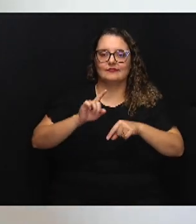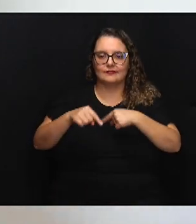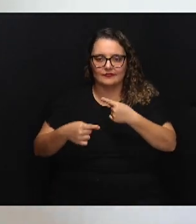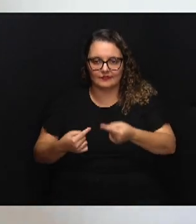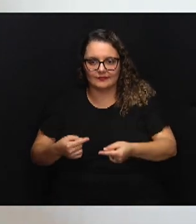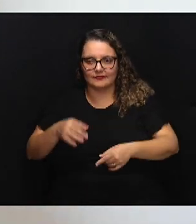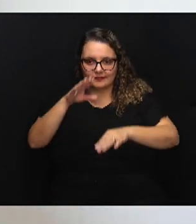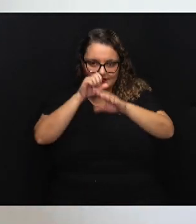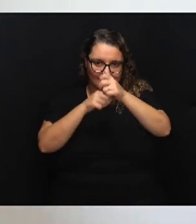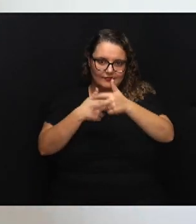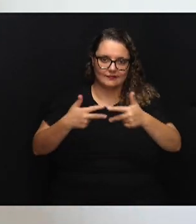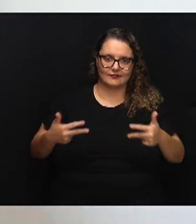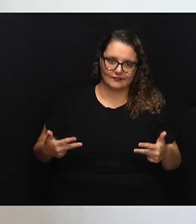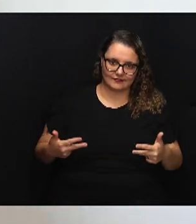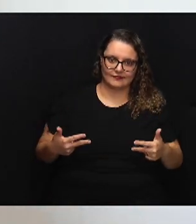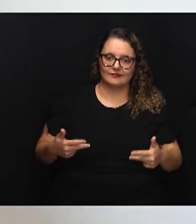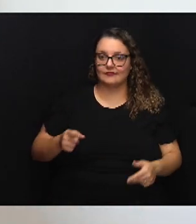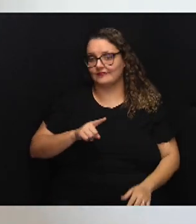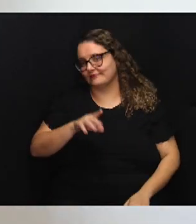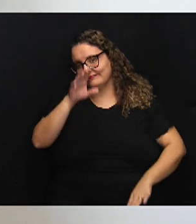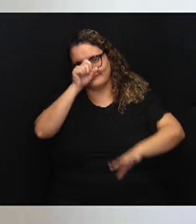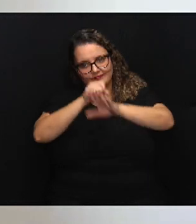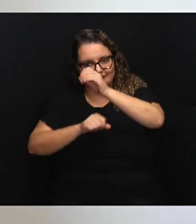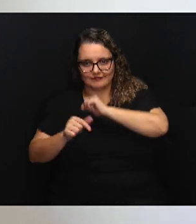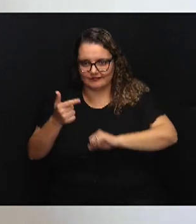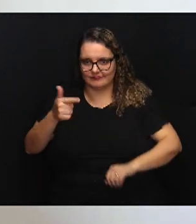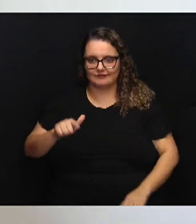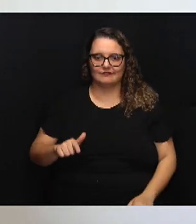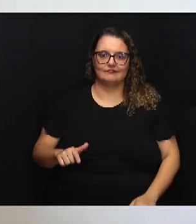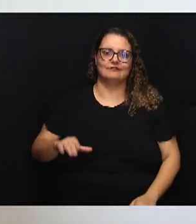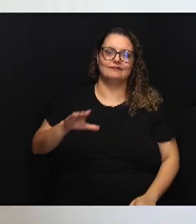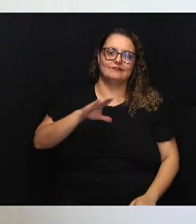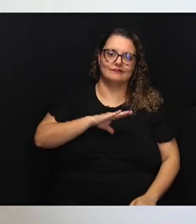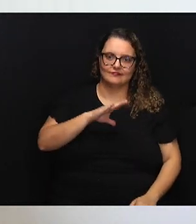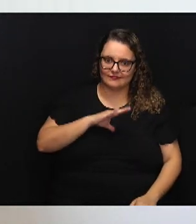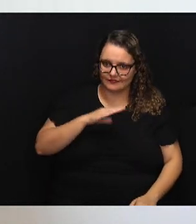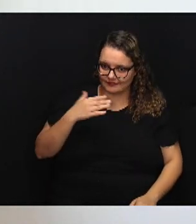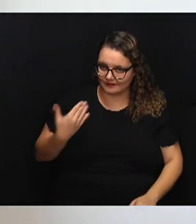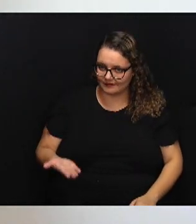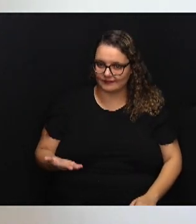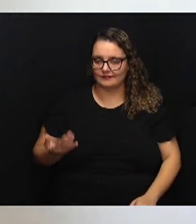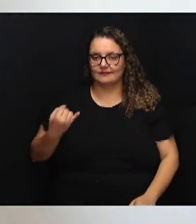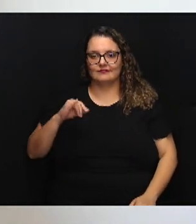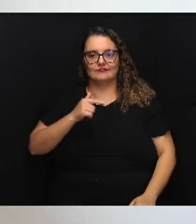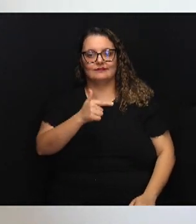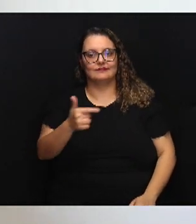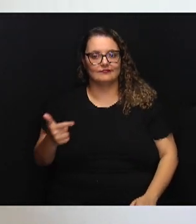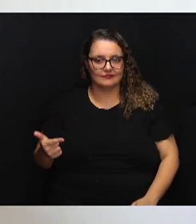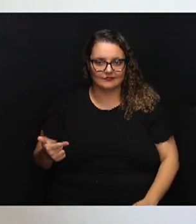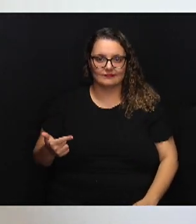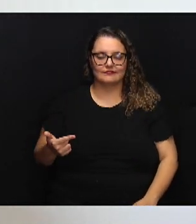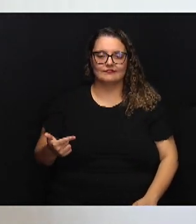aprender coisas que você não aprenderia se continuasse na sua cidade, né? Se caso não tivesse tido